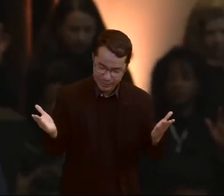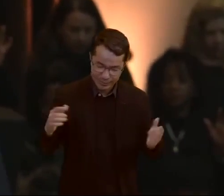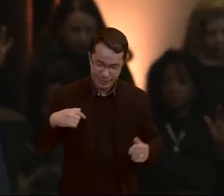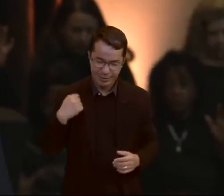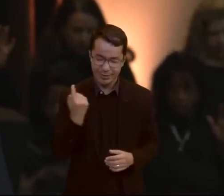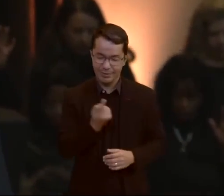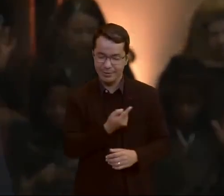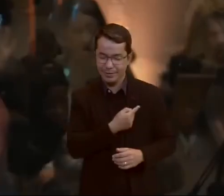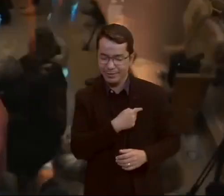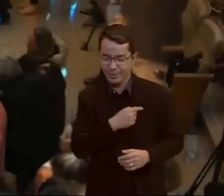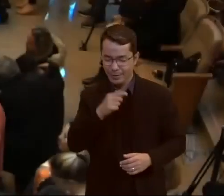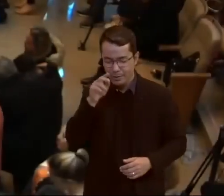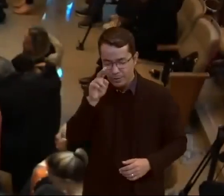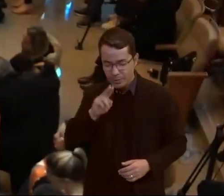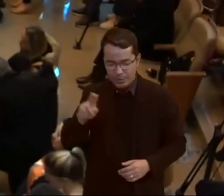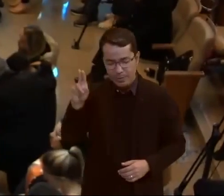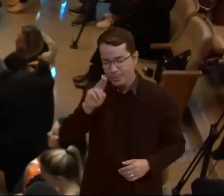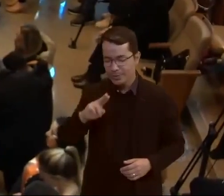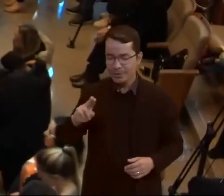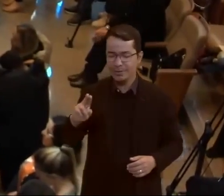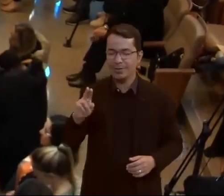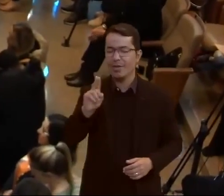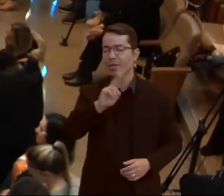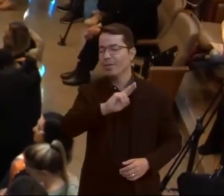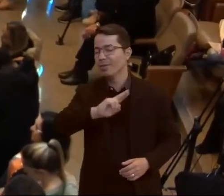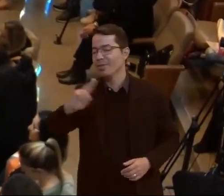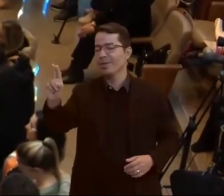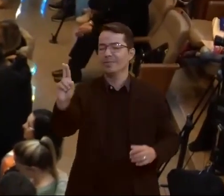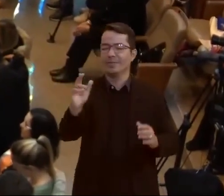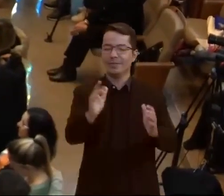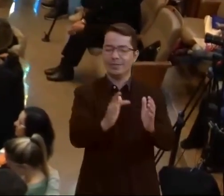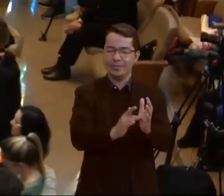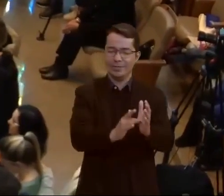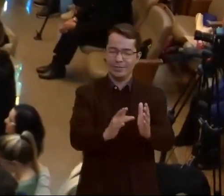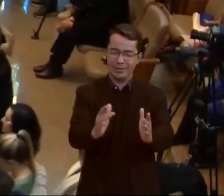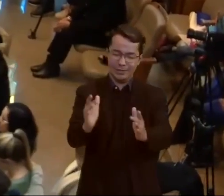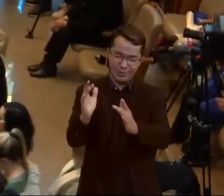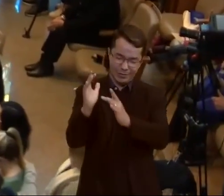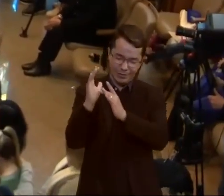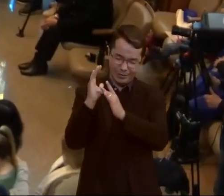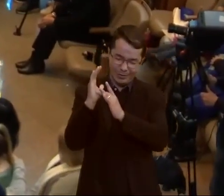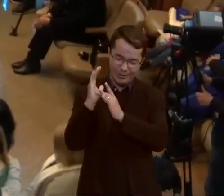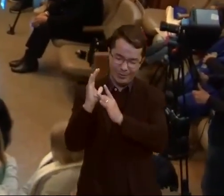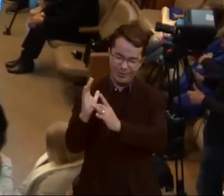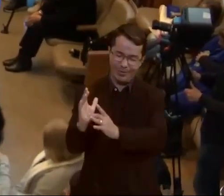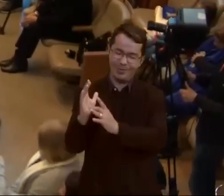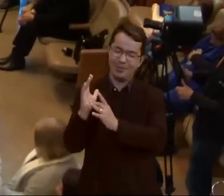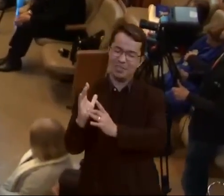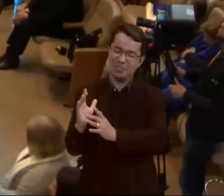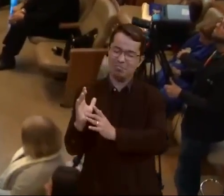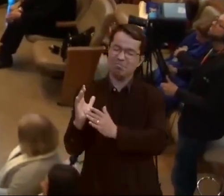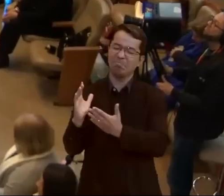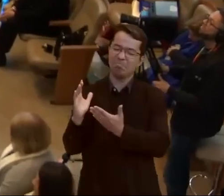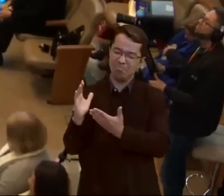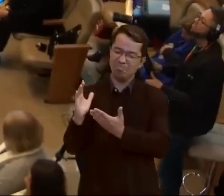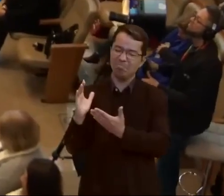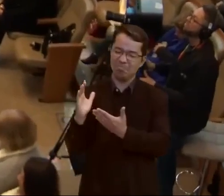Jesus Cristo. E nessa hora, Pai, eu quero interceder pelos meus irmãos. Eles vieram